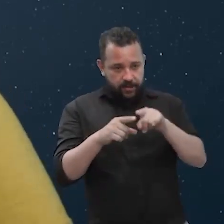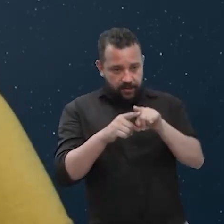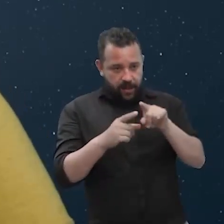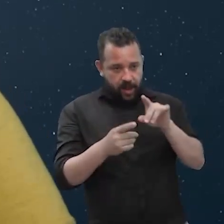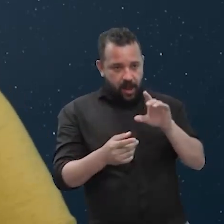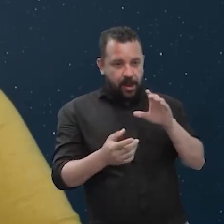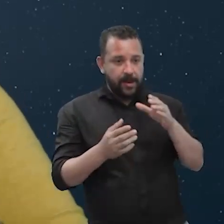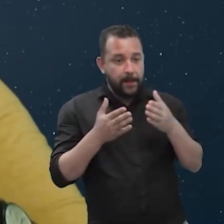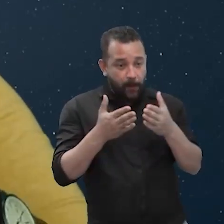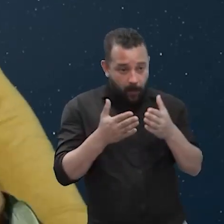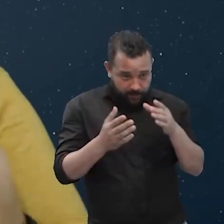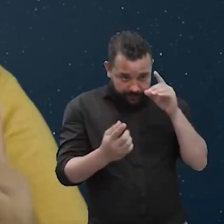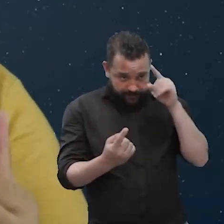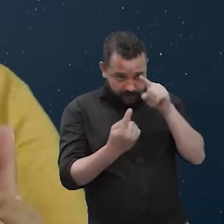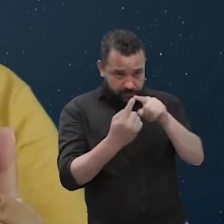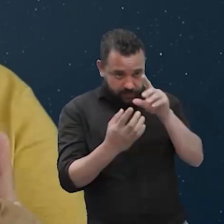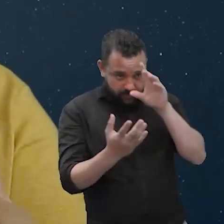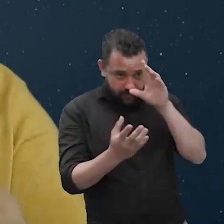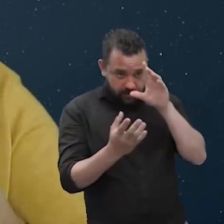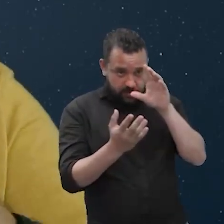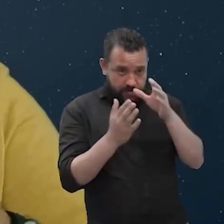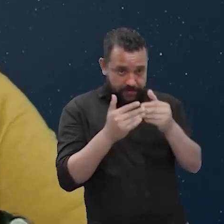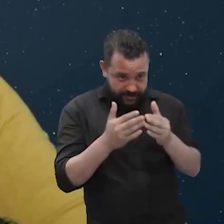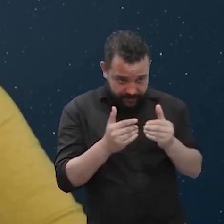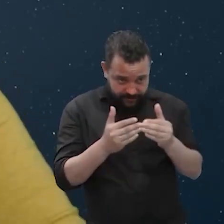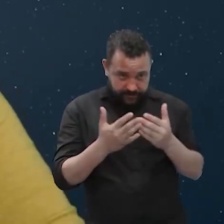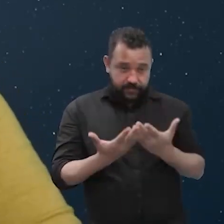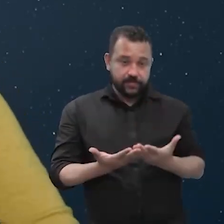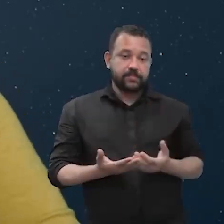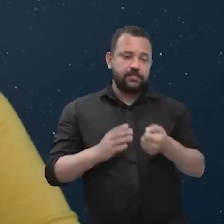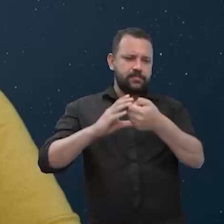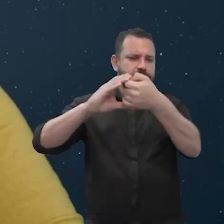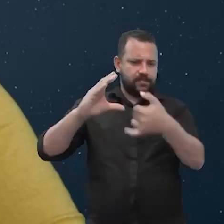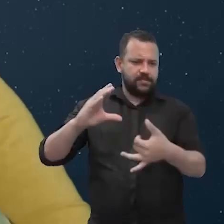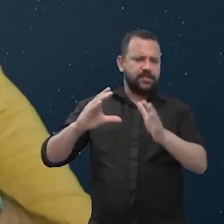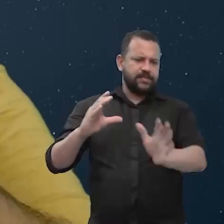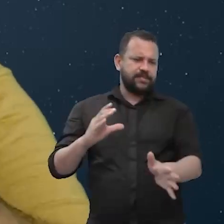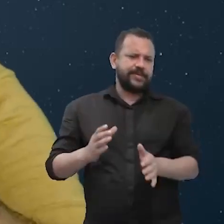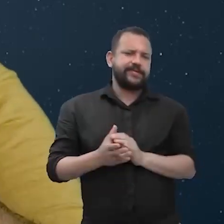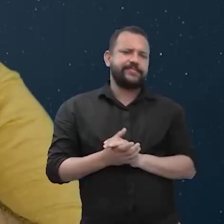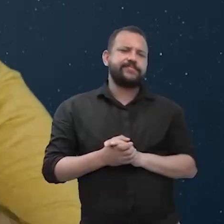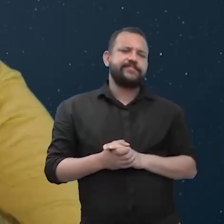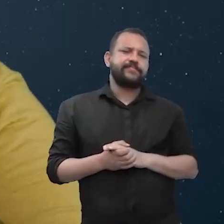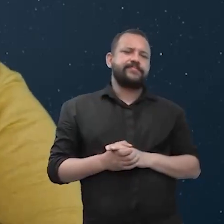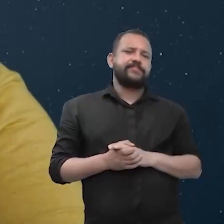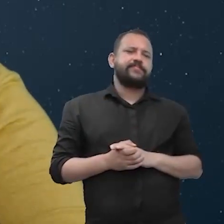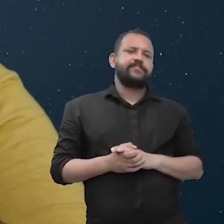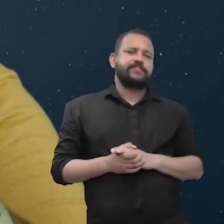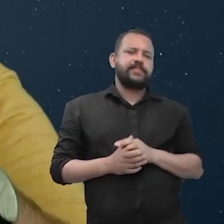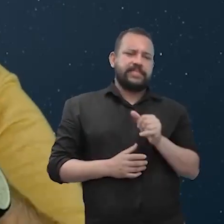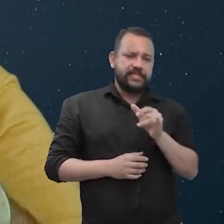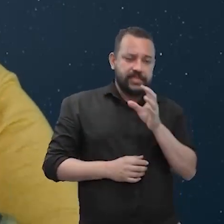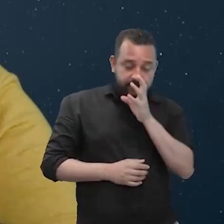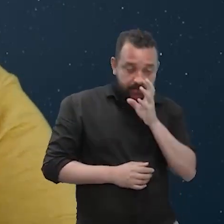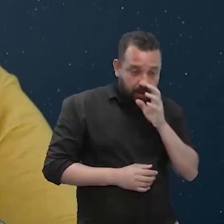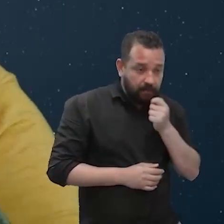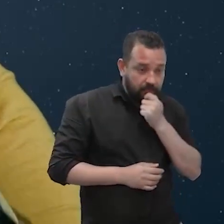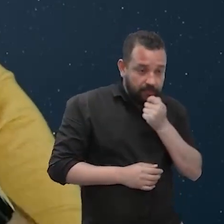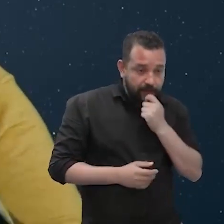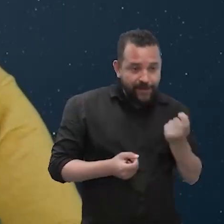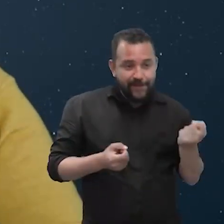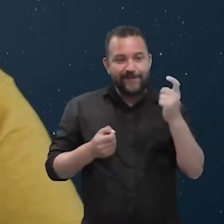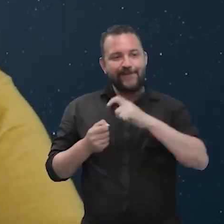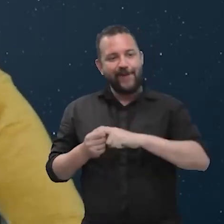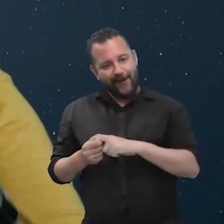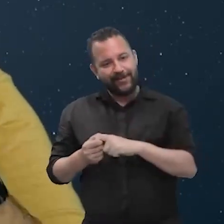ou apelativa. Vimos aqui as características dessa função. Se você não assistiu, volta lá,